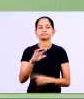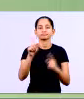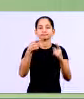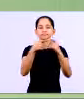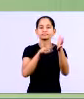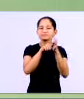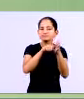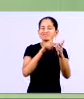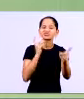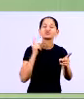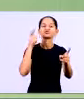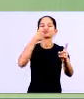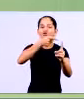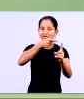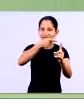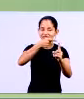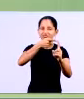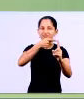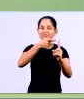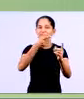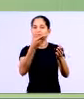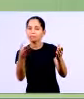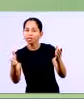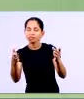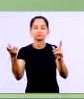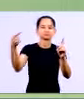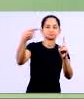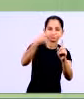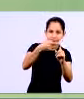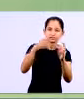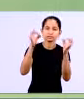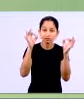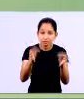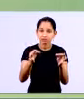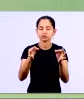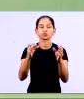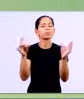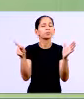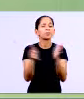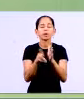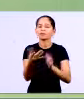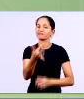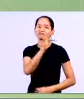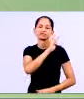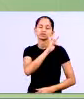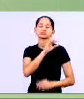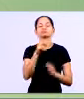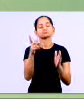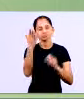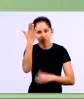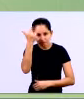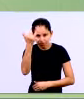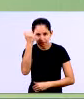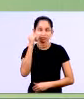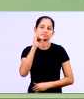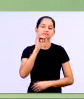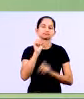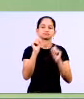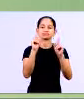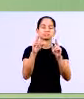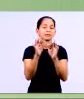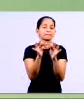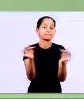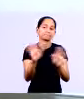vocês vão direto em sites relativos a assuntos acadêmicos que pode ajudar mais a buscar